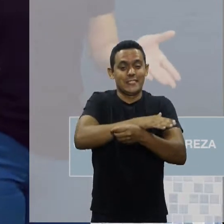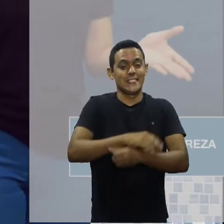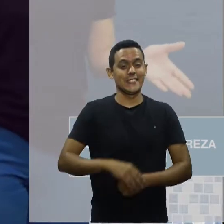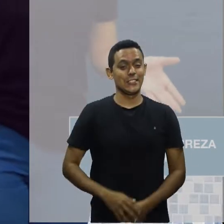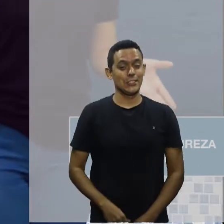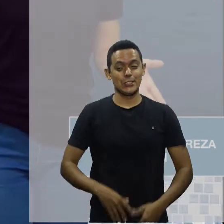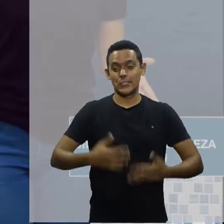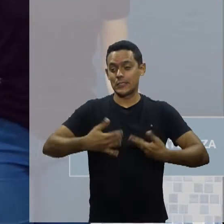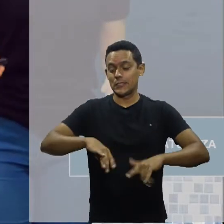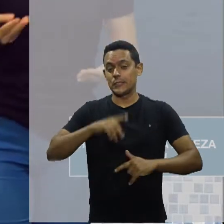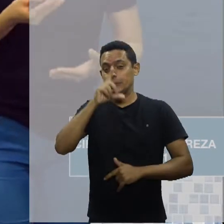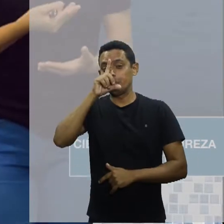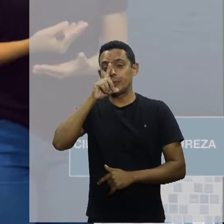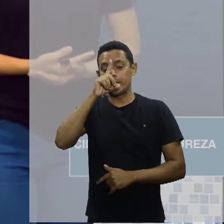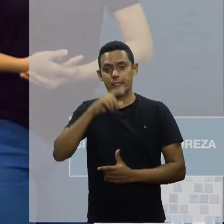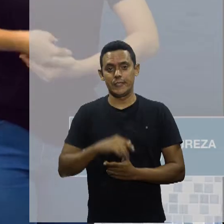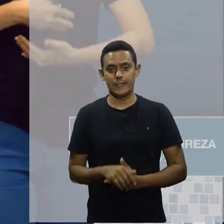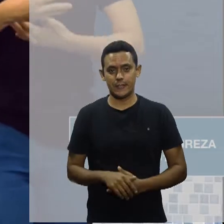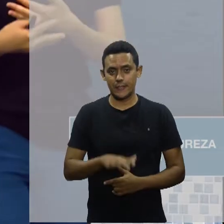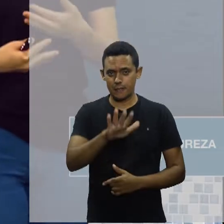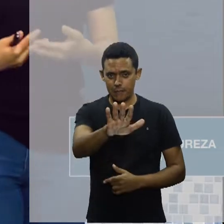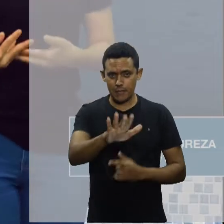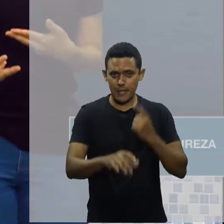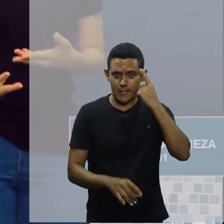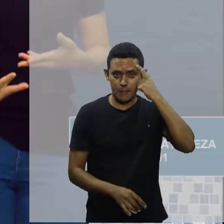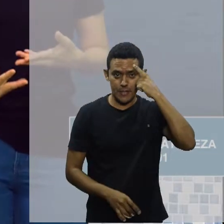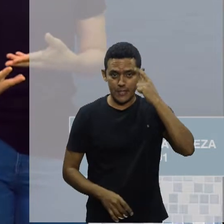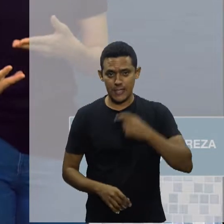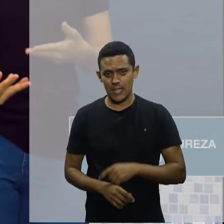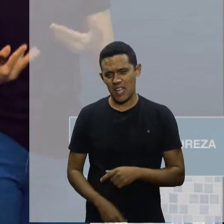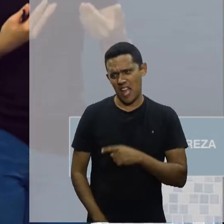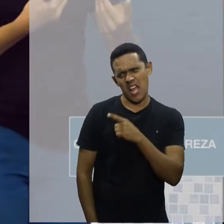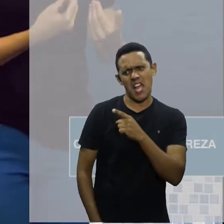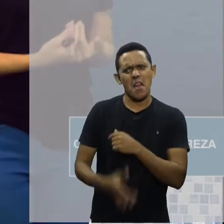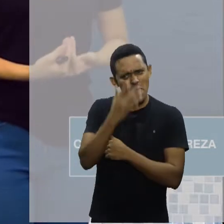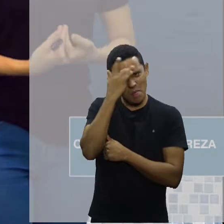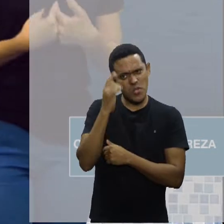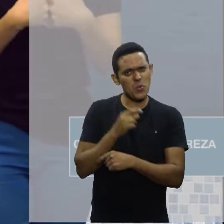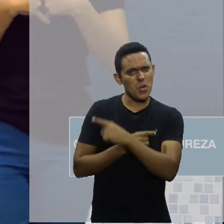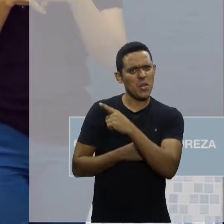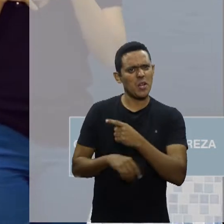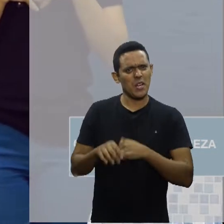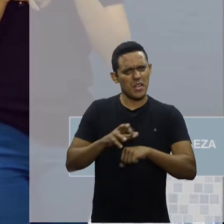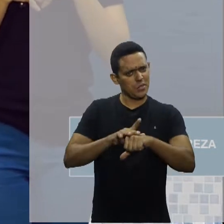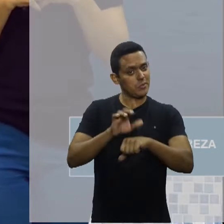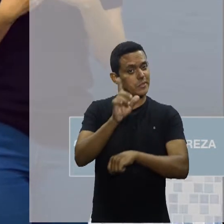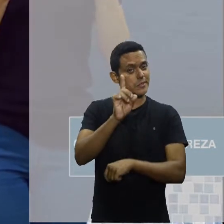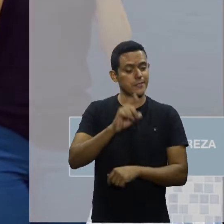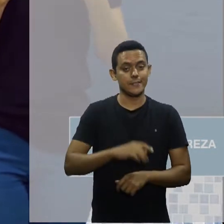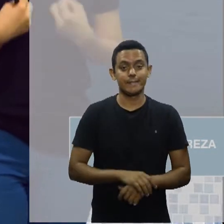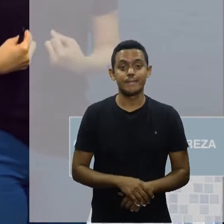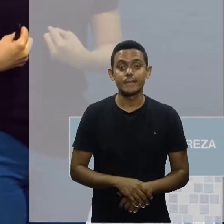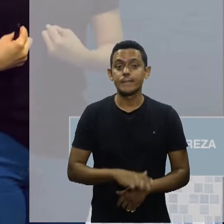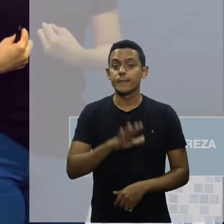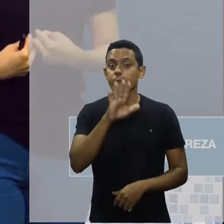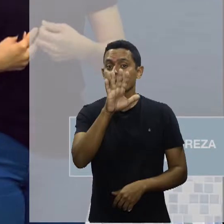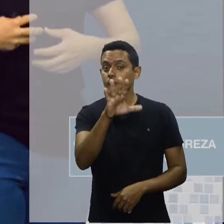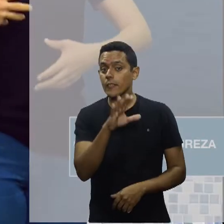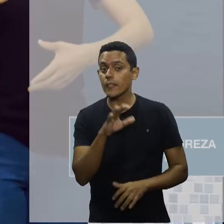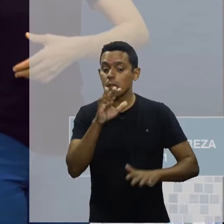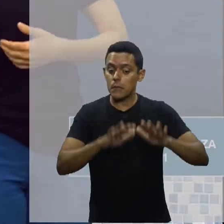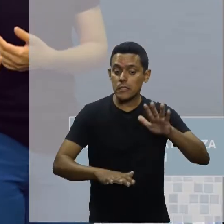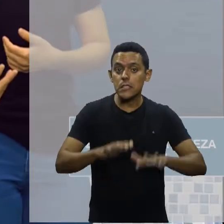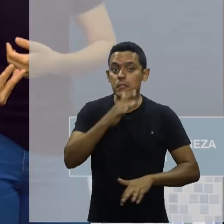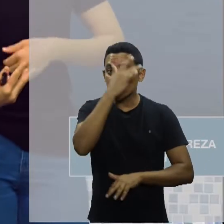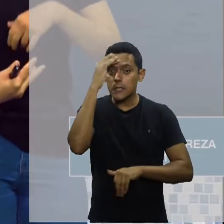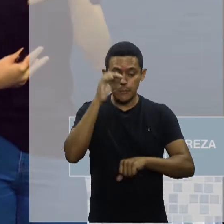estavam no bares, elas não estavam doentes. Pessoal, a gente vai ver ao longo da nossa aula que nem sempre a pessoa que tem o vírus, ela tem sintomas, ela